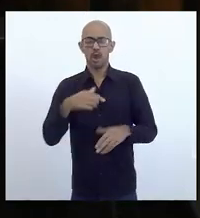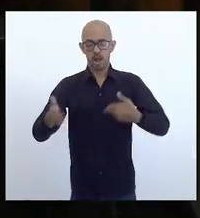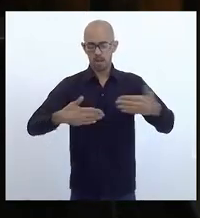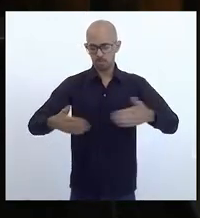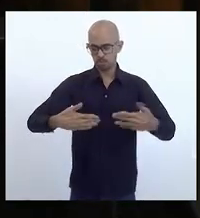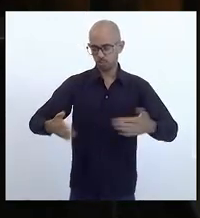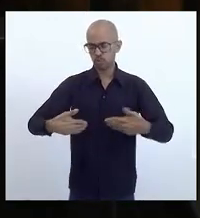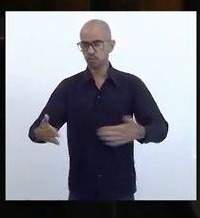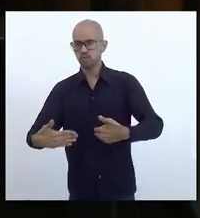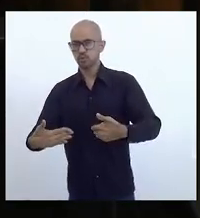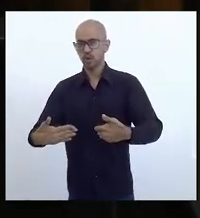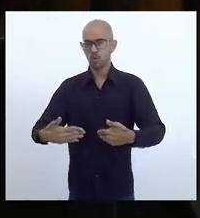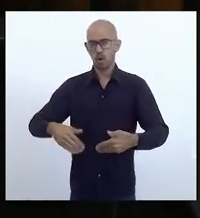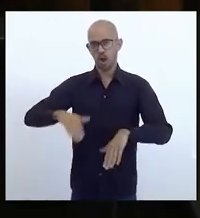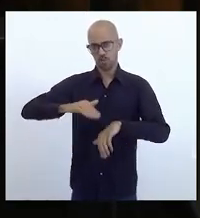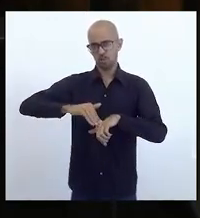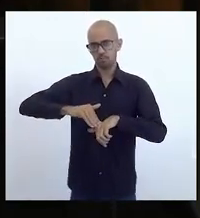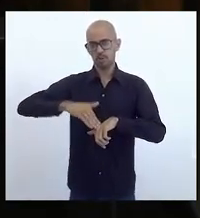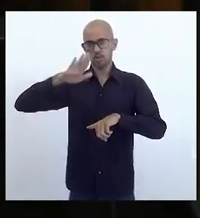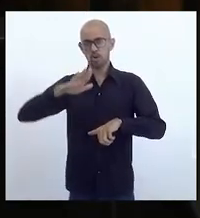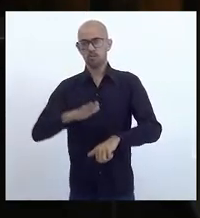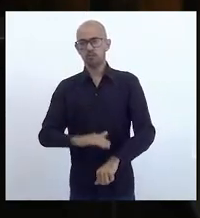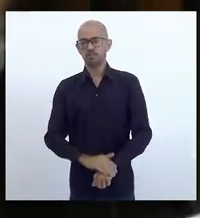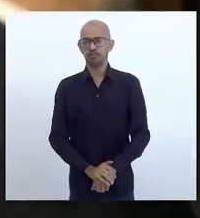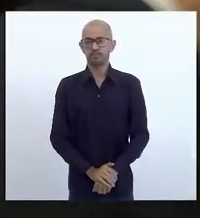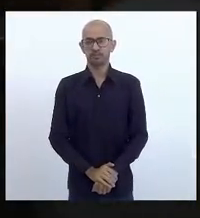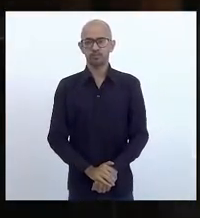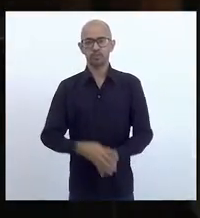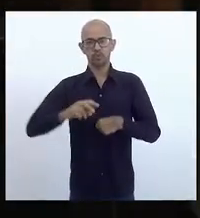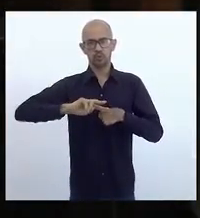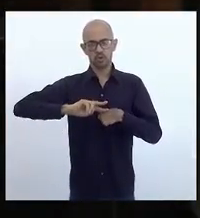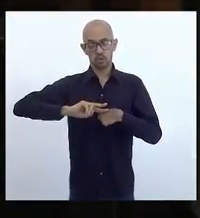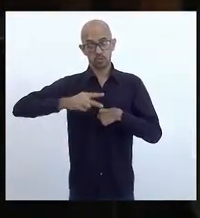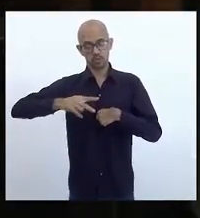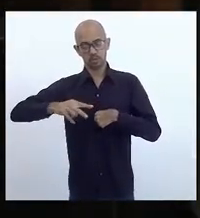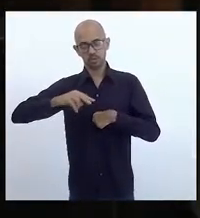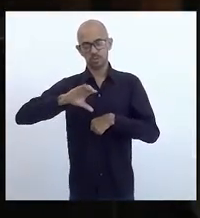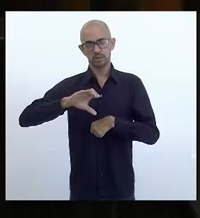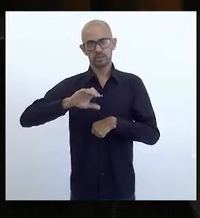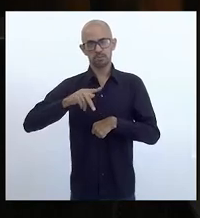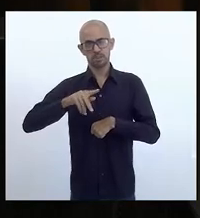produção aumentou. E o efeito da CPI,